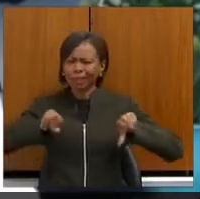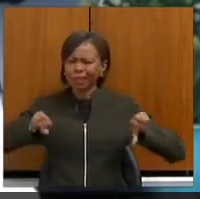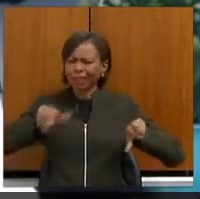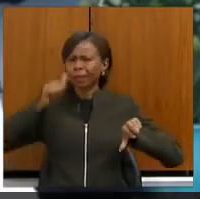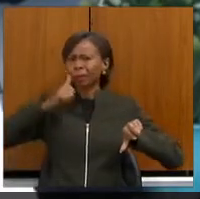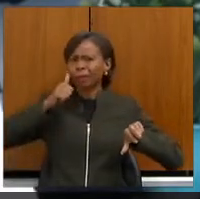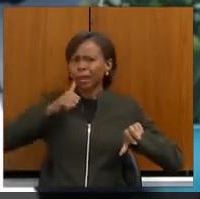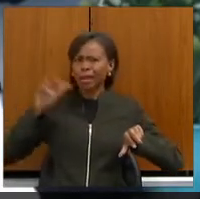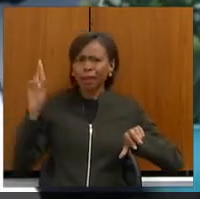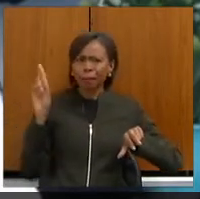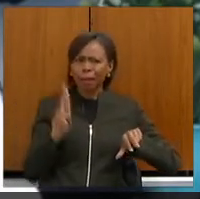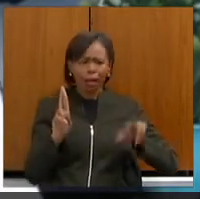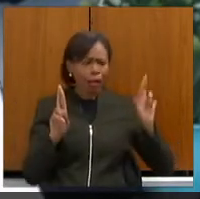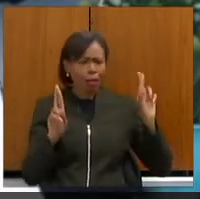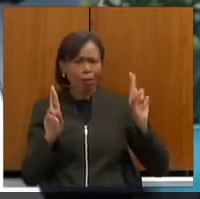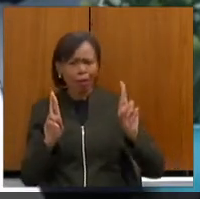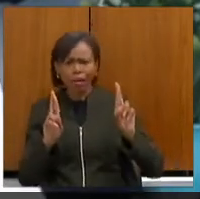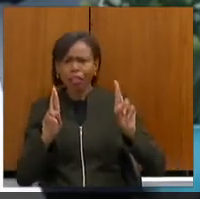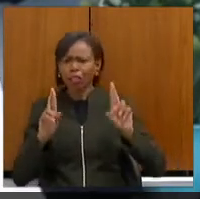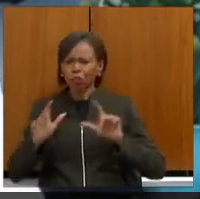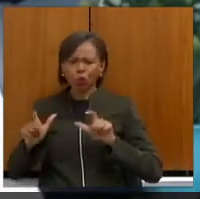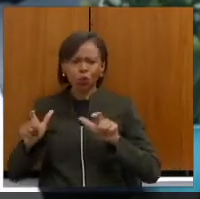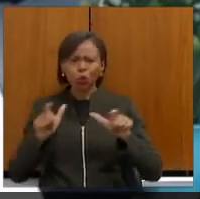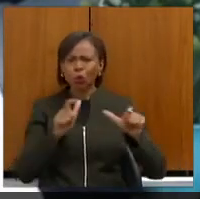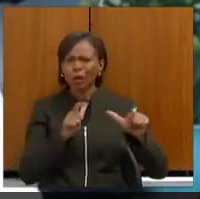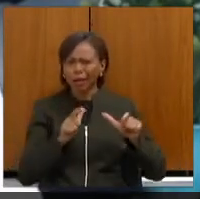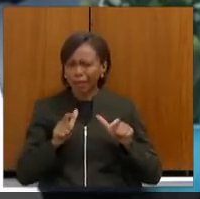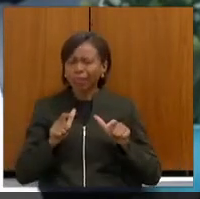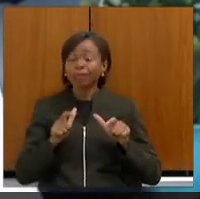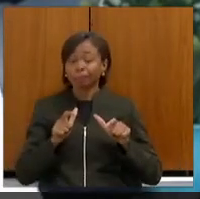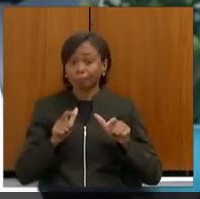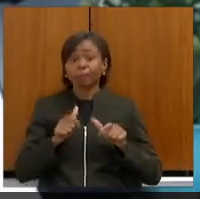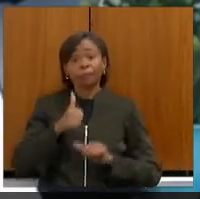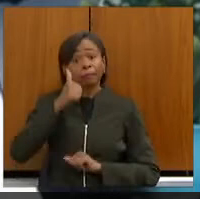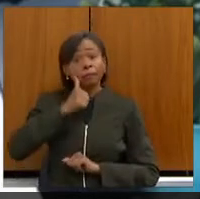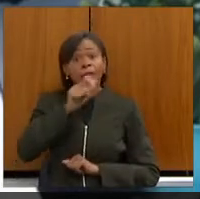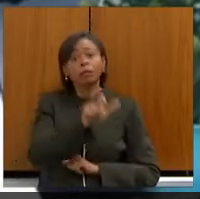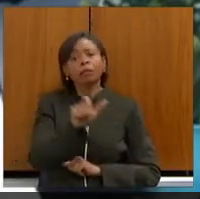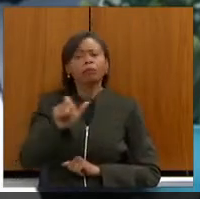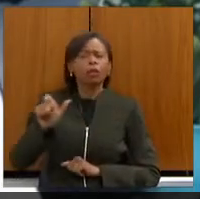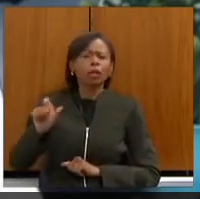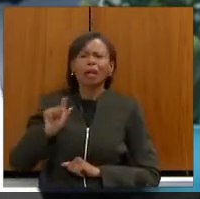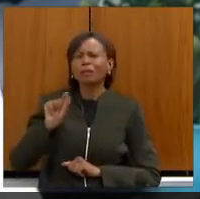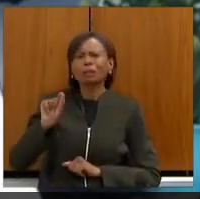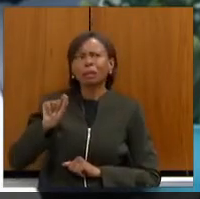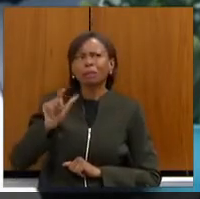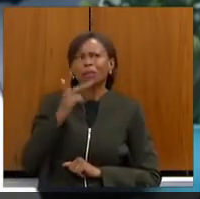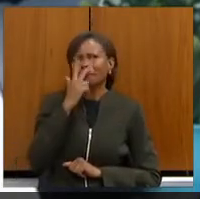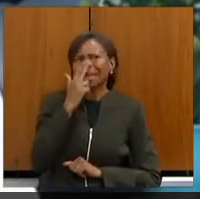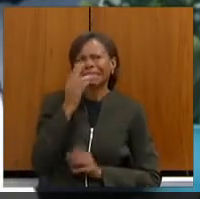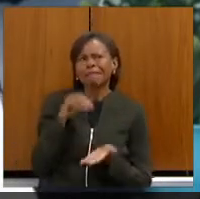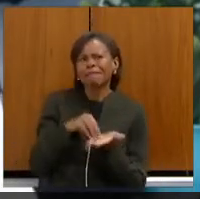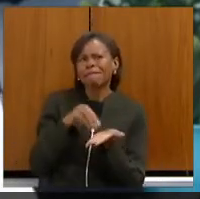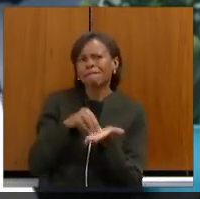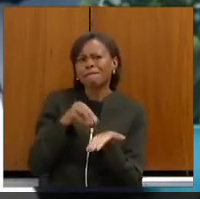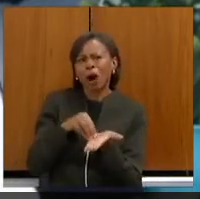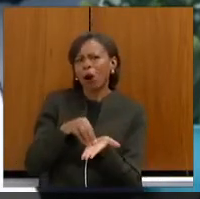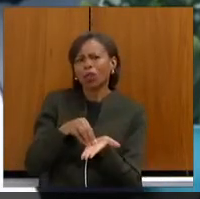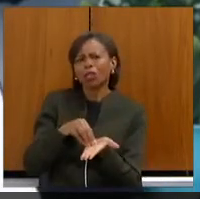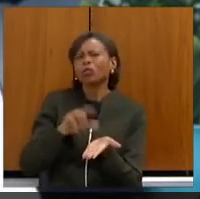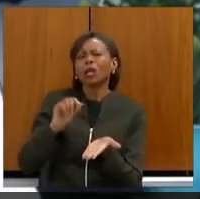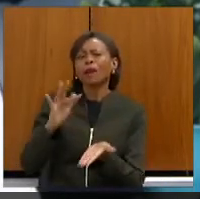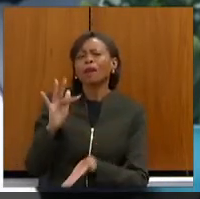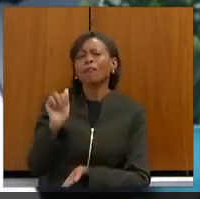representativas de tantas frentes de luta a mulher ela tem sido definido em termos de falta no caso da falta do falo